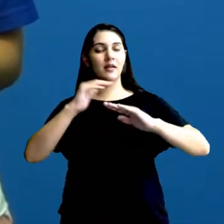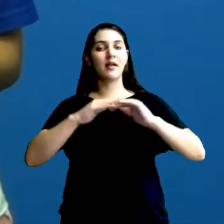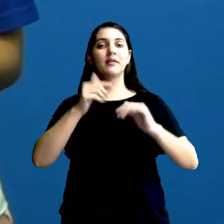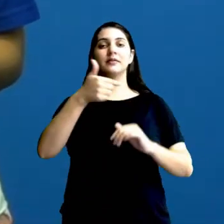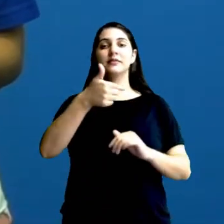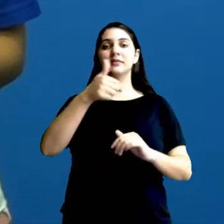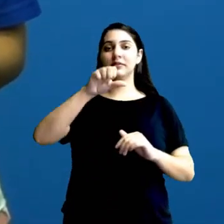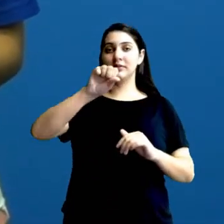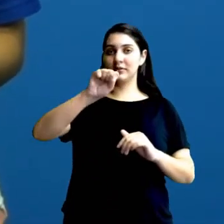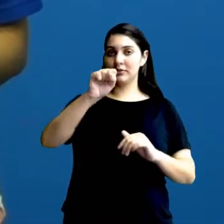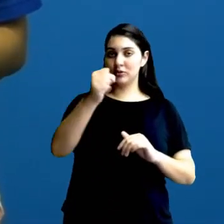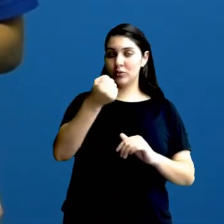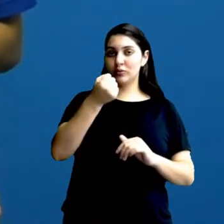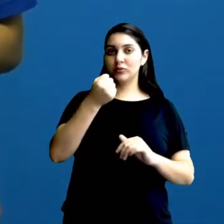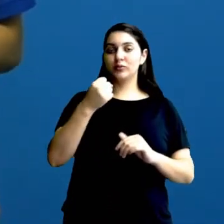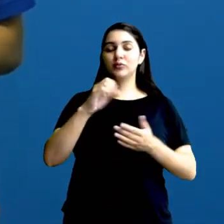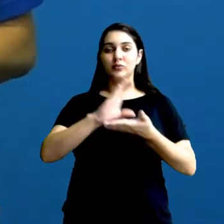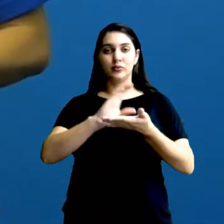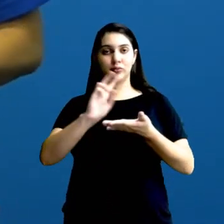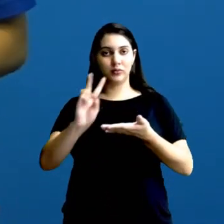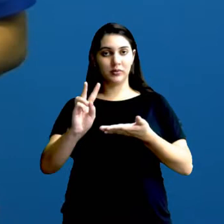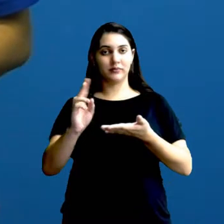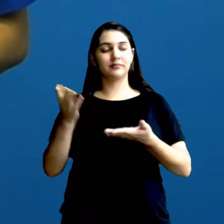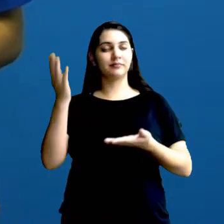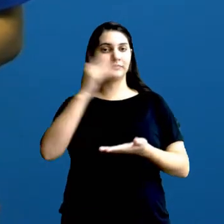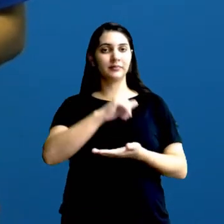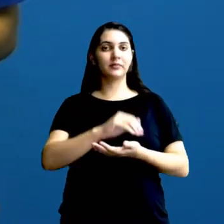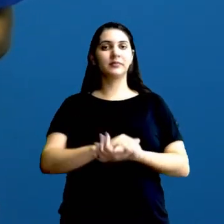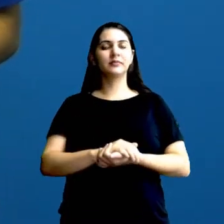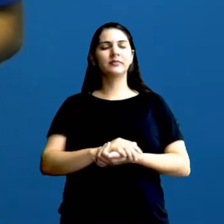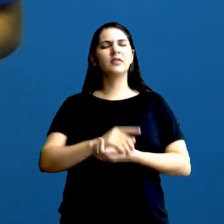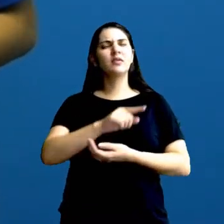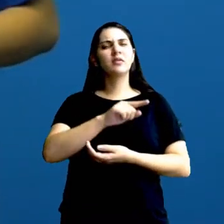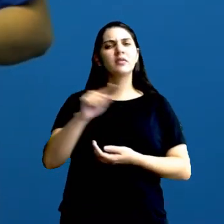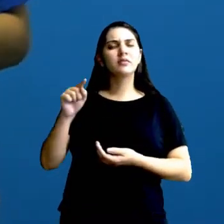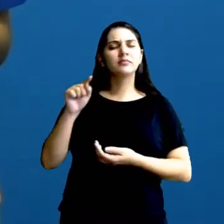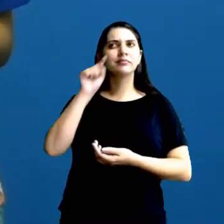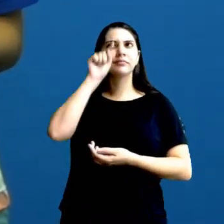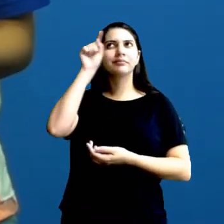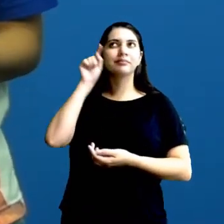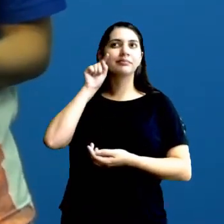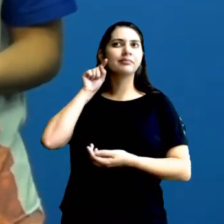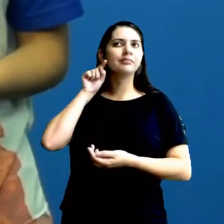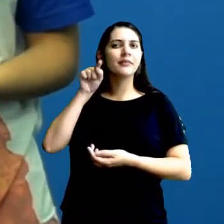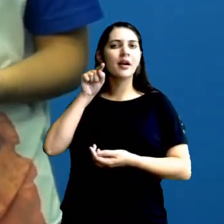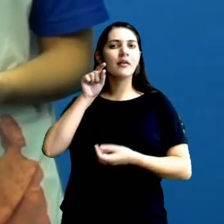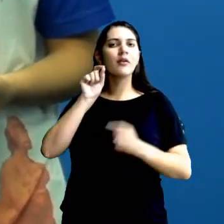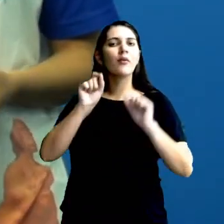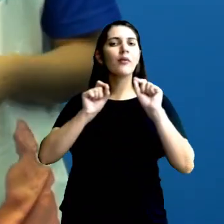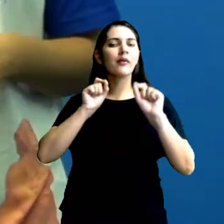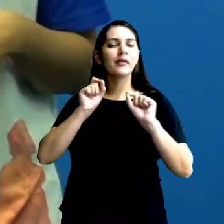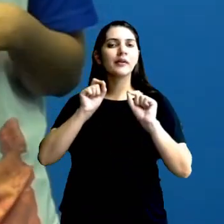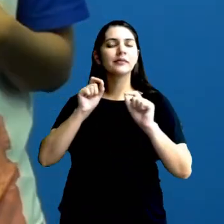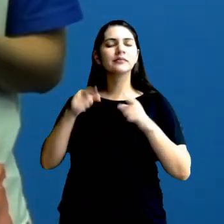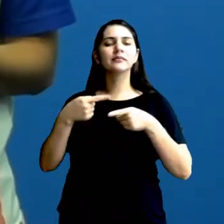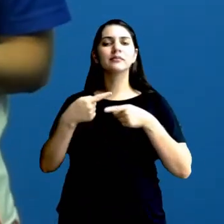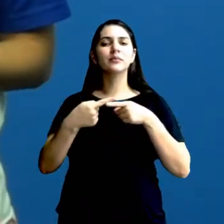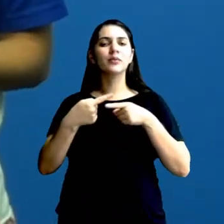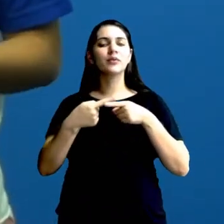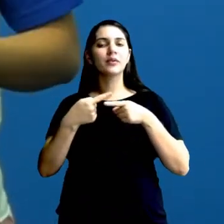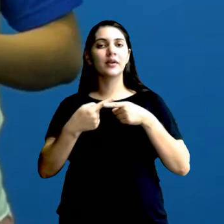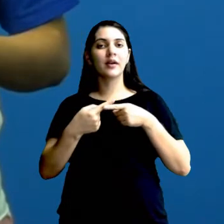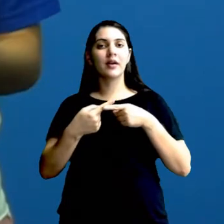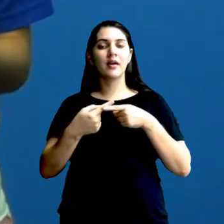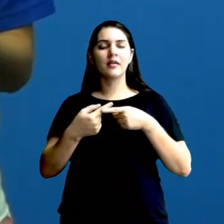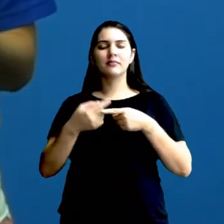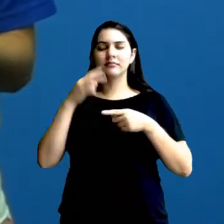de número 18 do nosso currículo. Vamos lá? Você deve estar se perguntando do